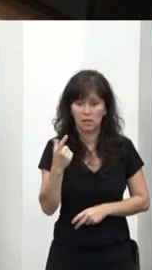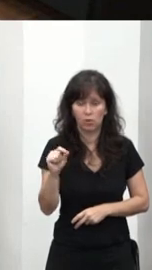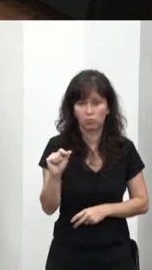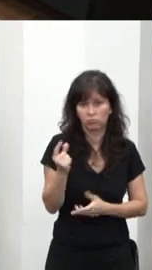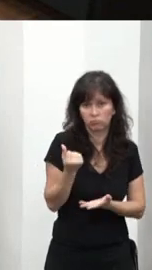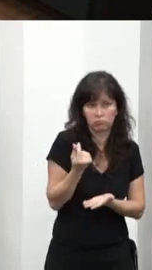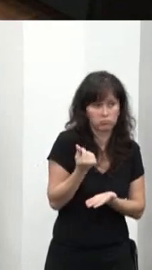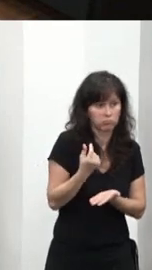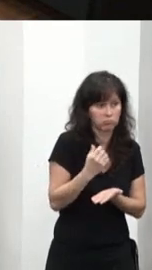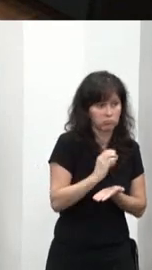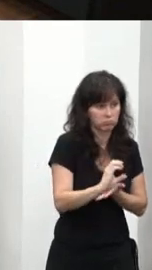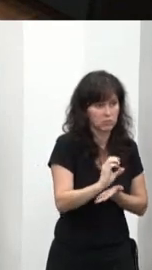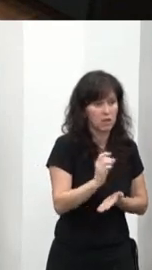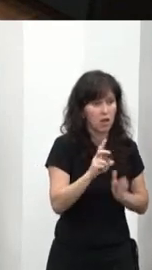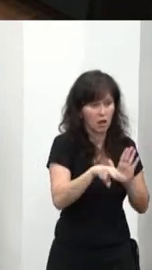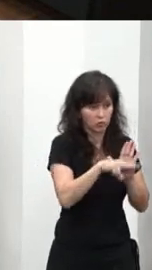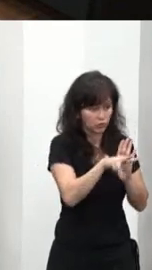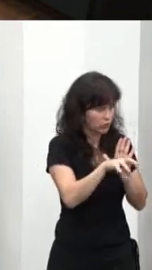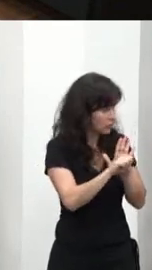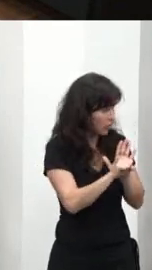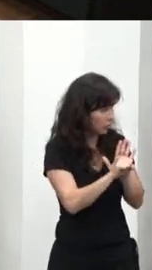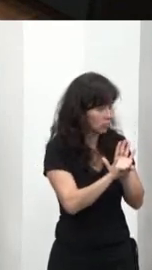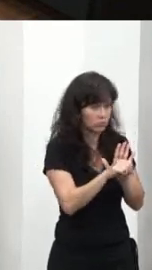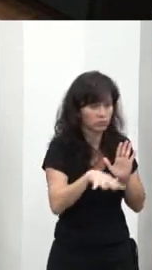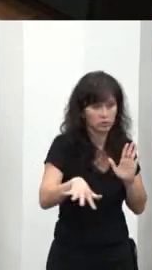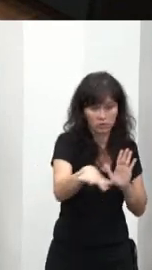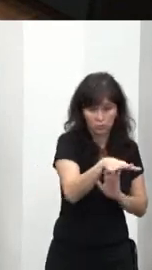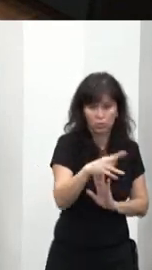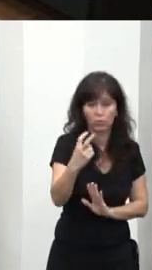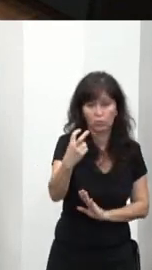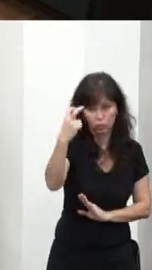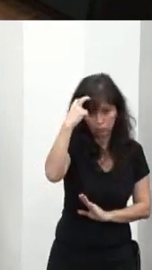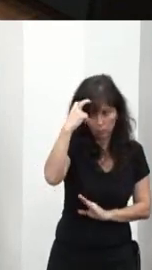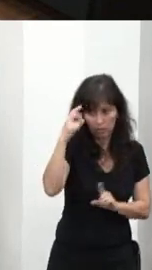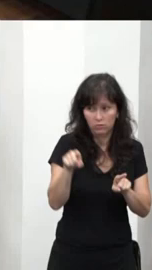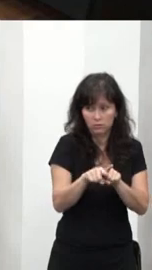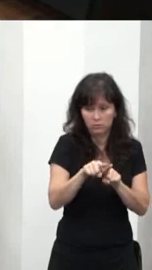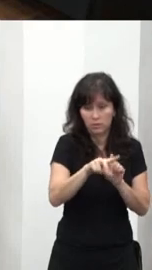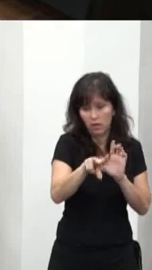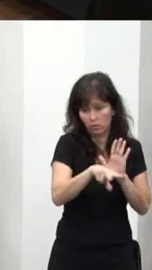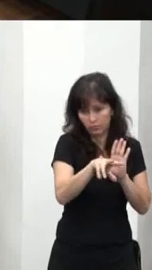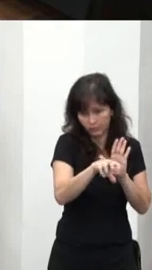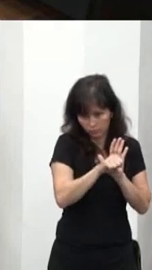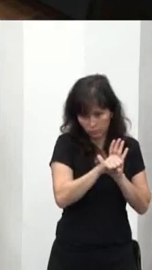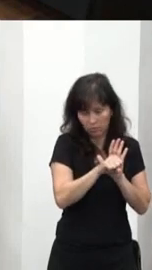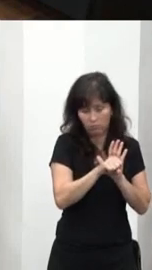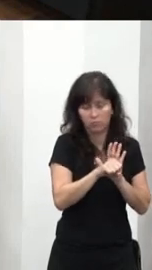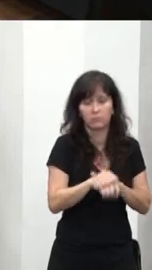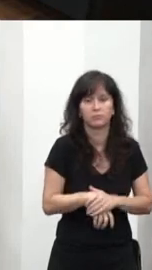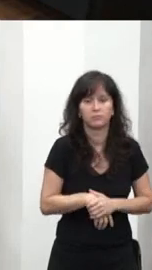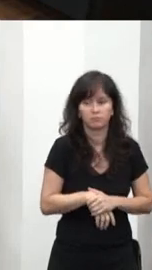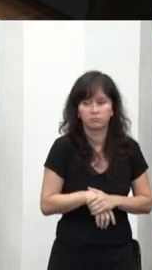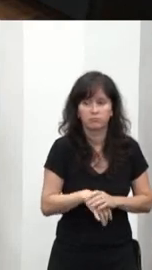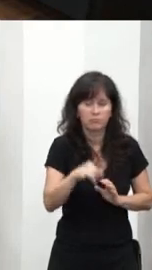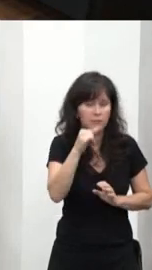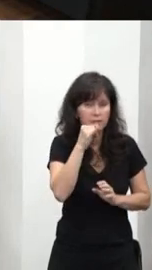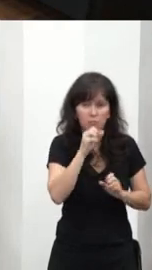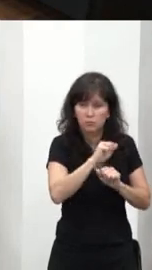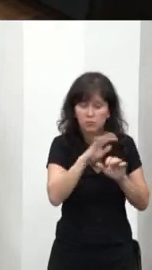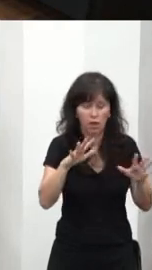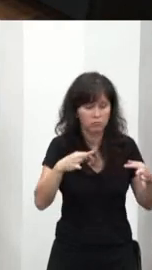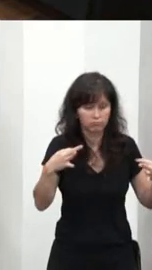Eu acho que é uma coisa que a gente isso do setor cultural é audiovisual né foi traduz o exemplo aqui muito bem definido sobre isso